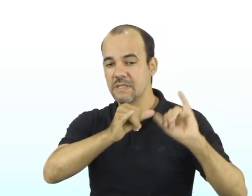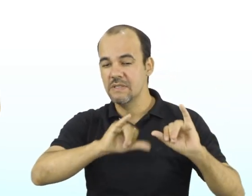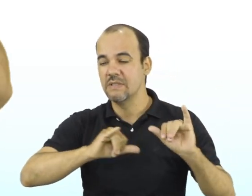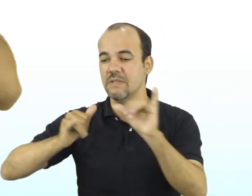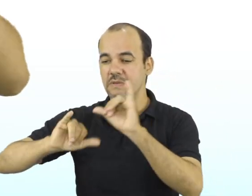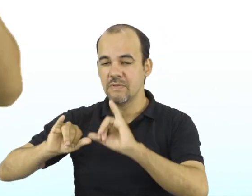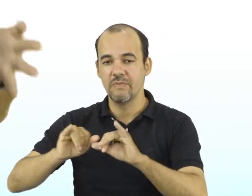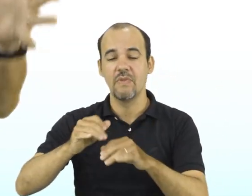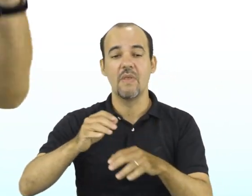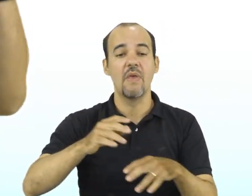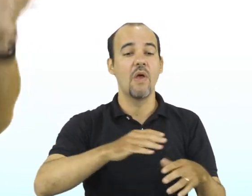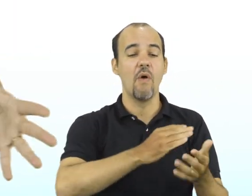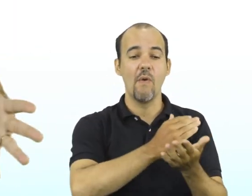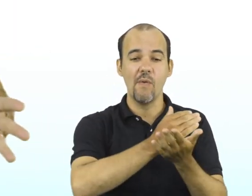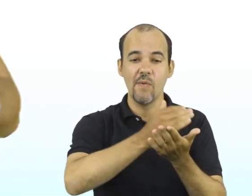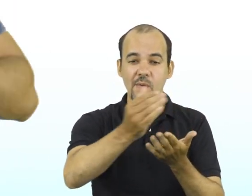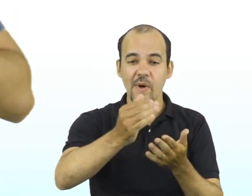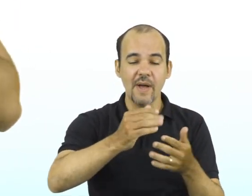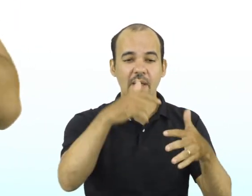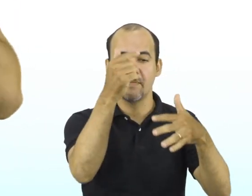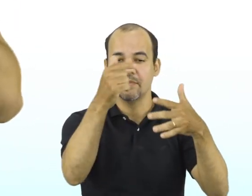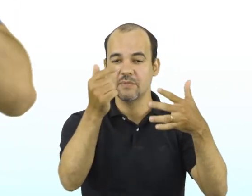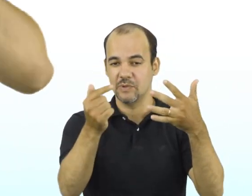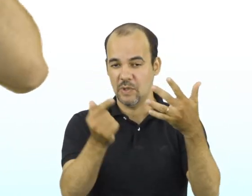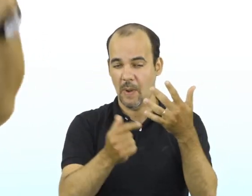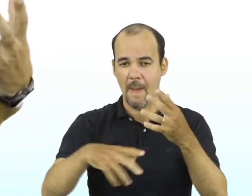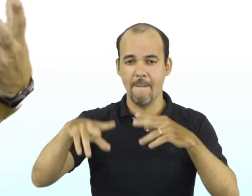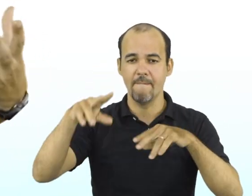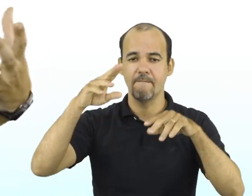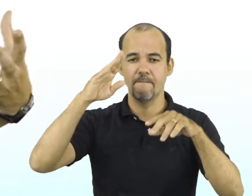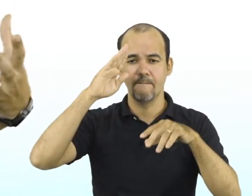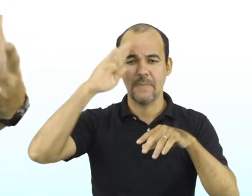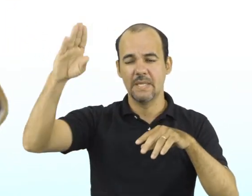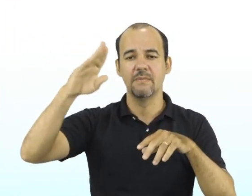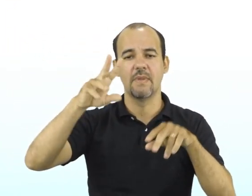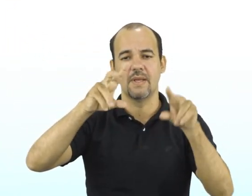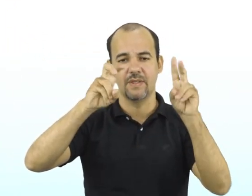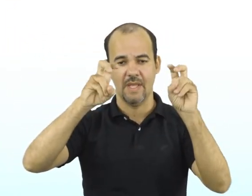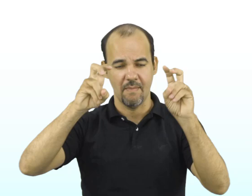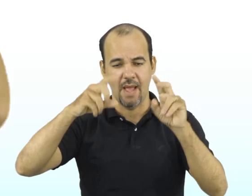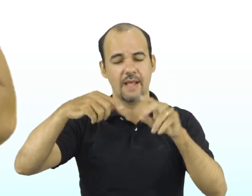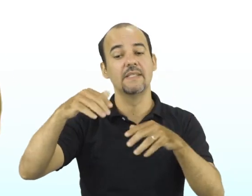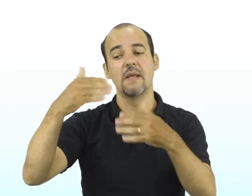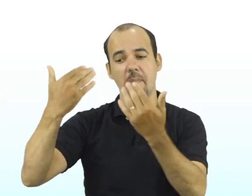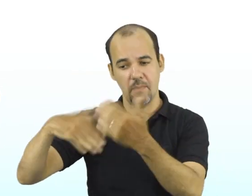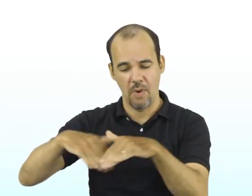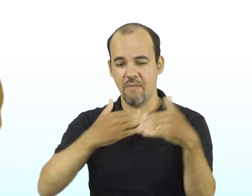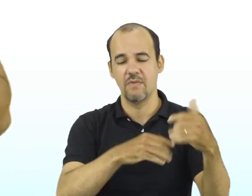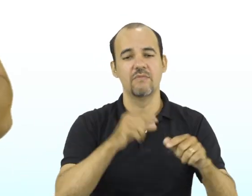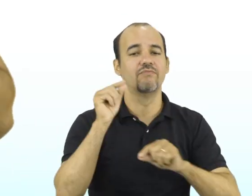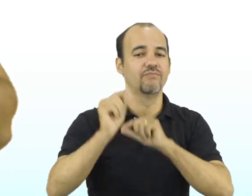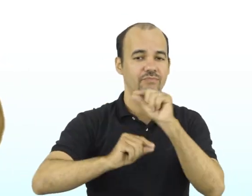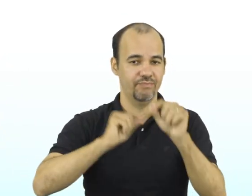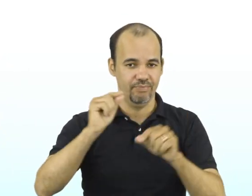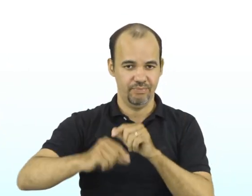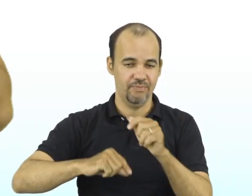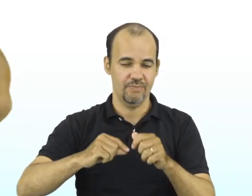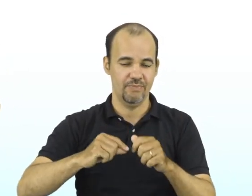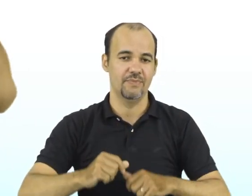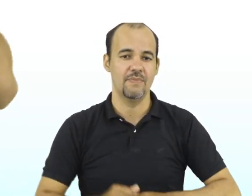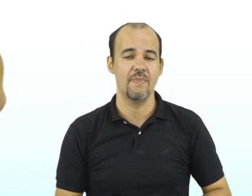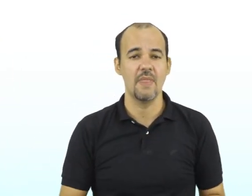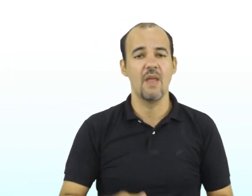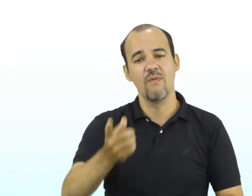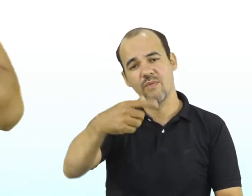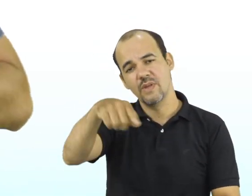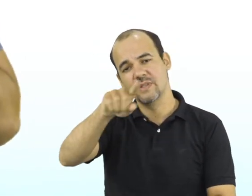os principais assuntos que tem uma grande possibilidade de estar na sua prova, tá bom? Então você aí, aluno